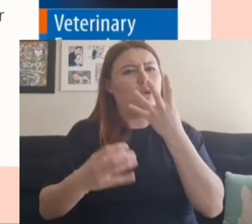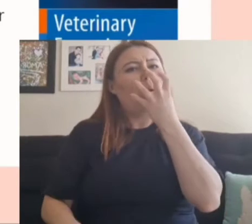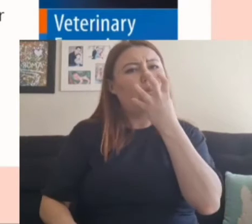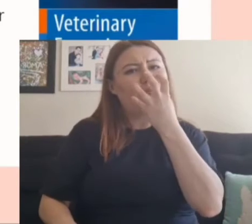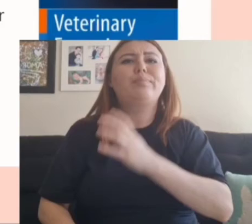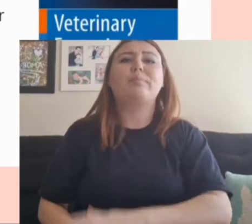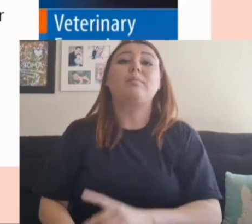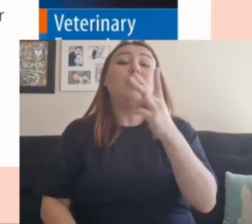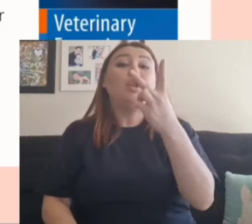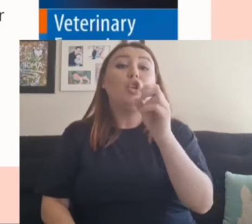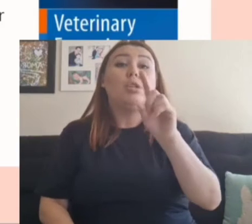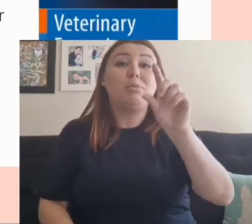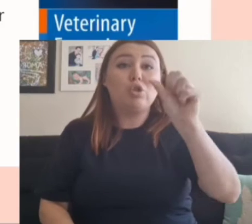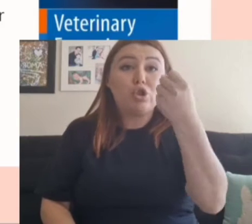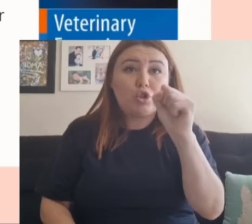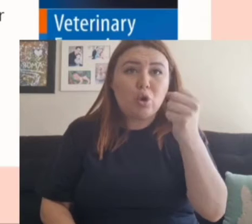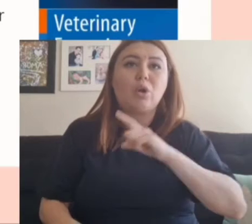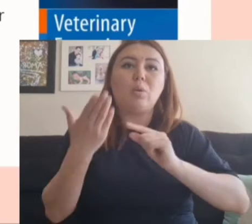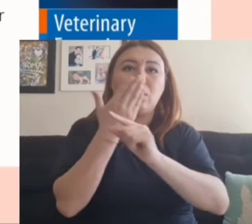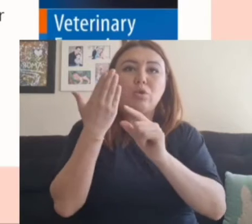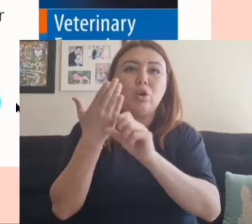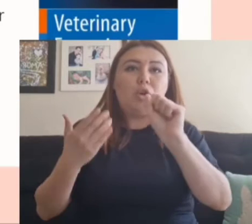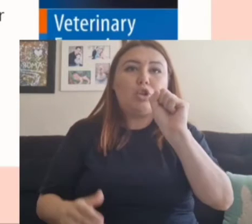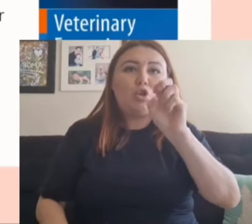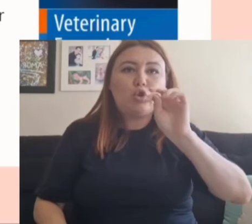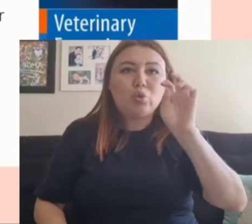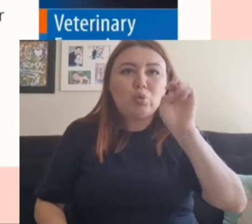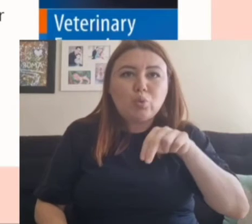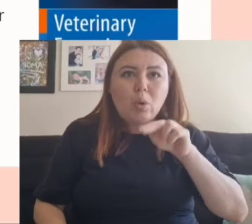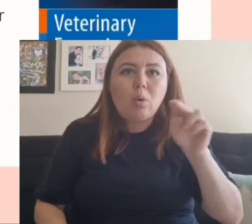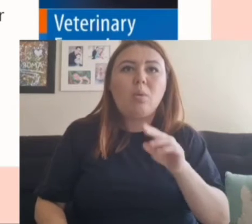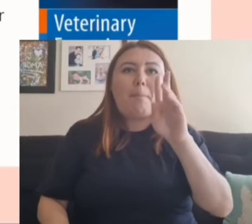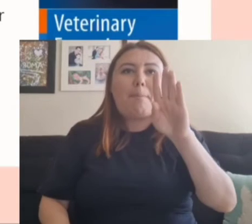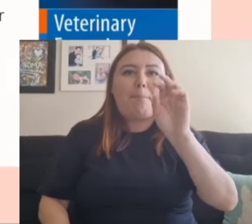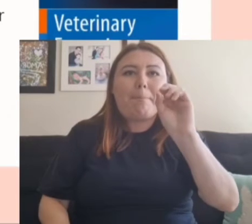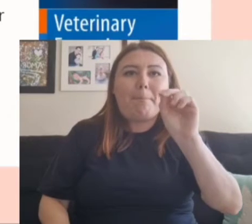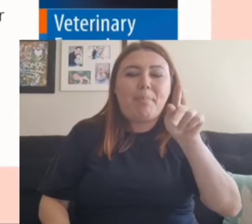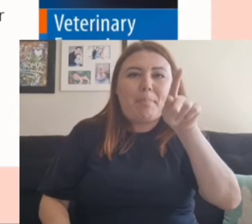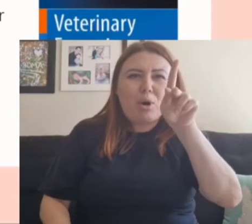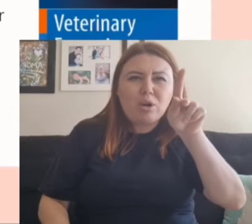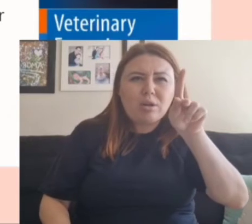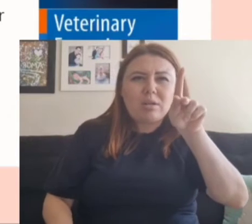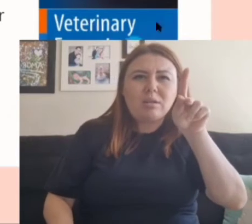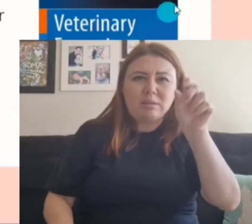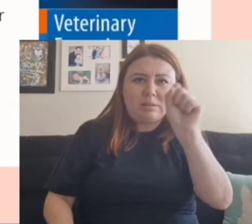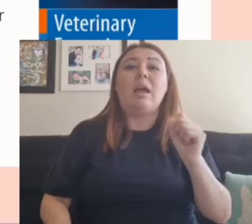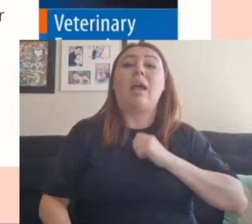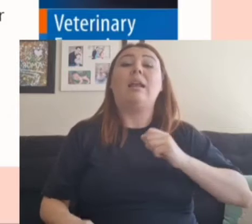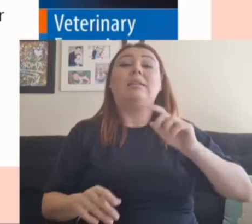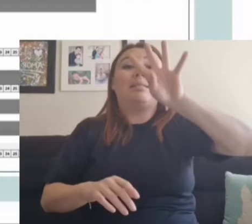muito organizada, baseada na literatura já existente, que foi publicada nesse livro, Veterinary Forensic Pathology.